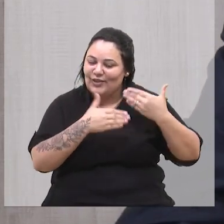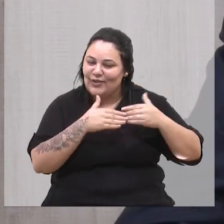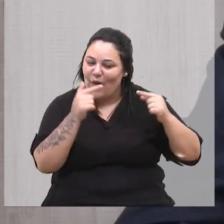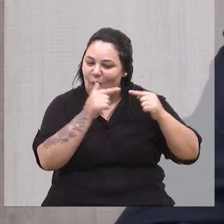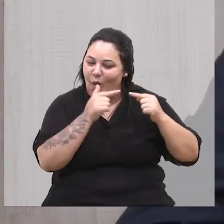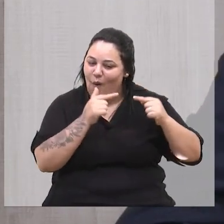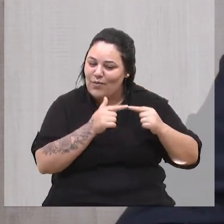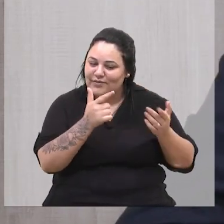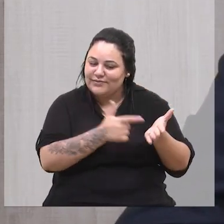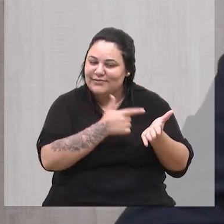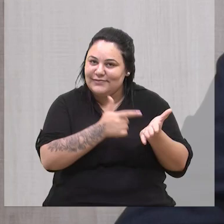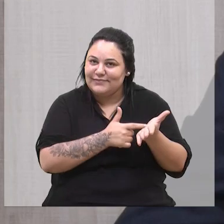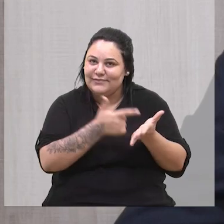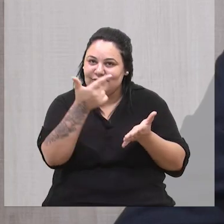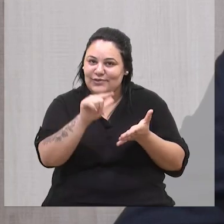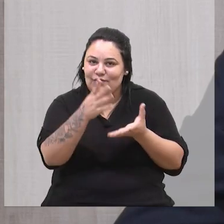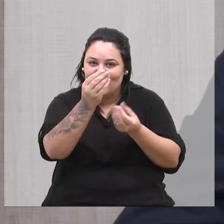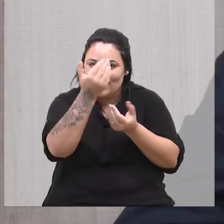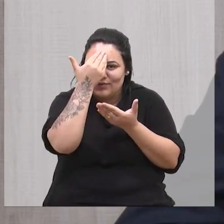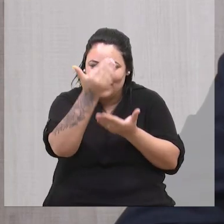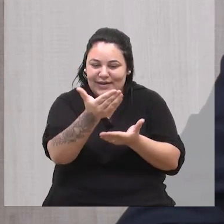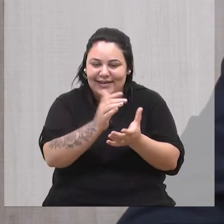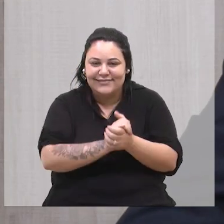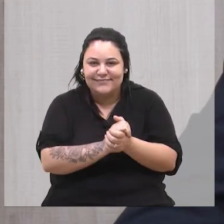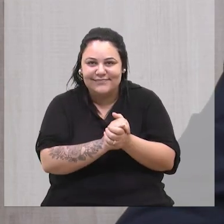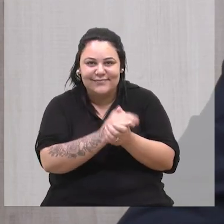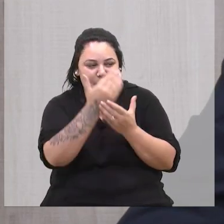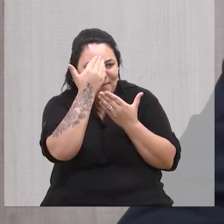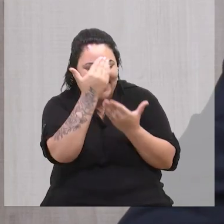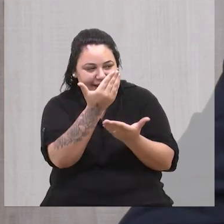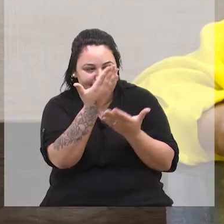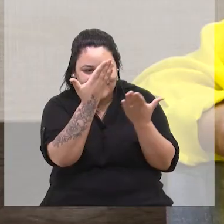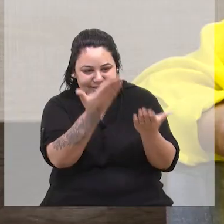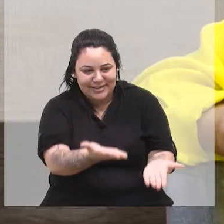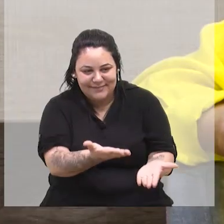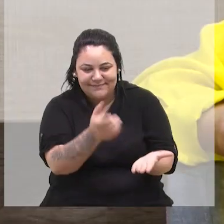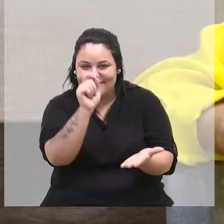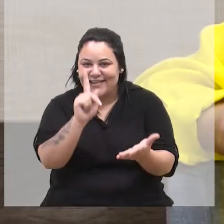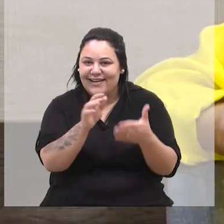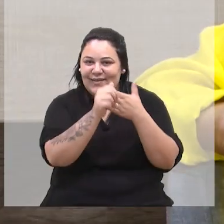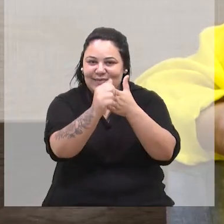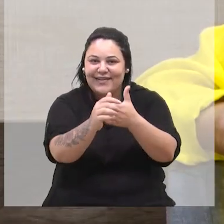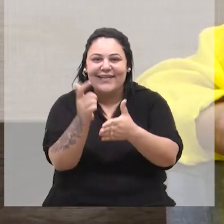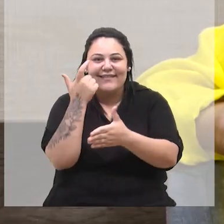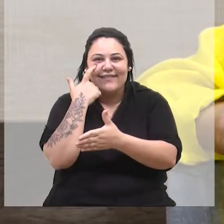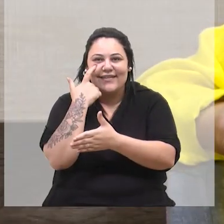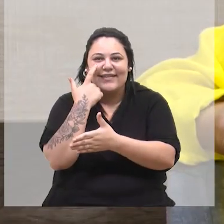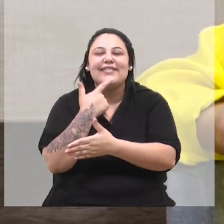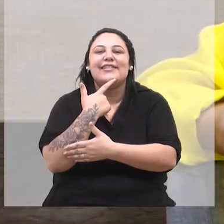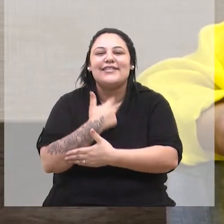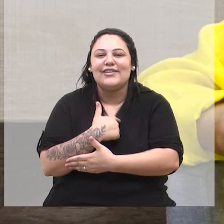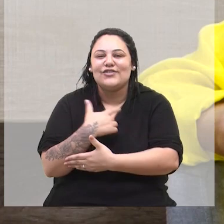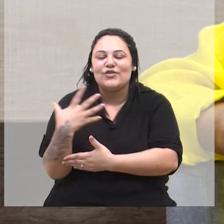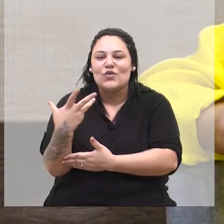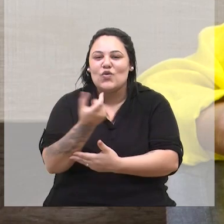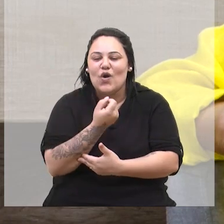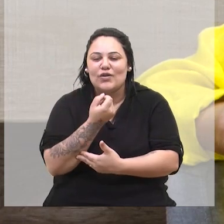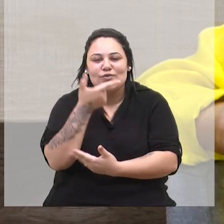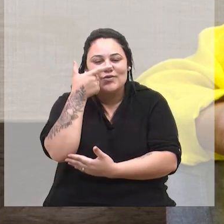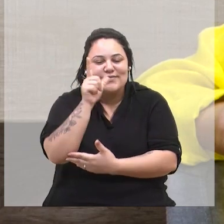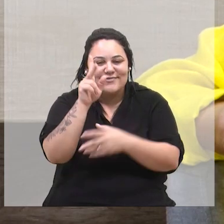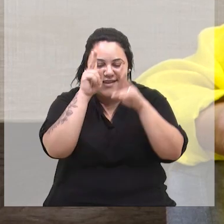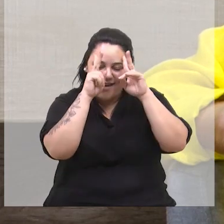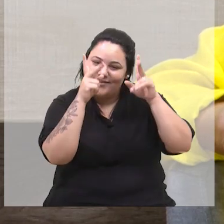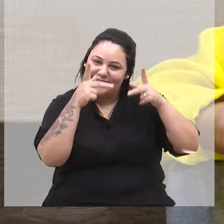legislativa que tem tudo a ver o livro. Mais uma vez, muito obrigado. Obrigada a você. Um abraço a quem nos assiste e desejo